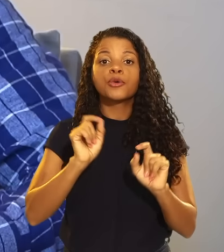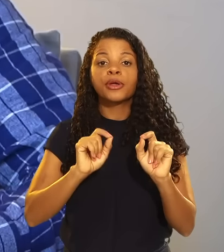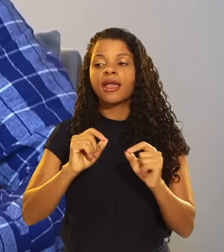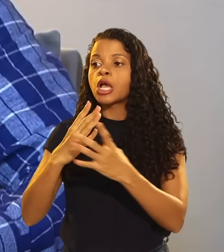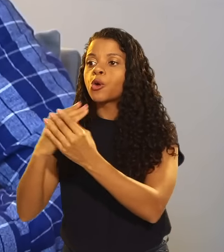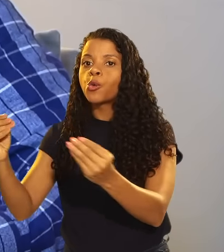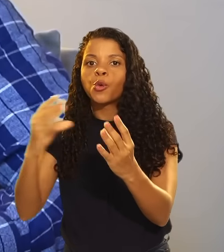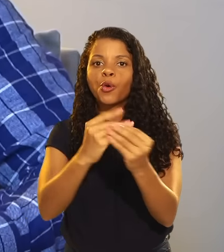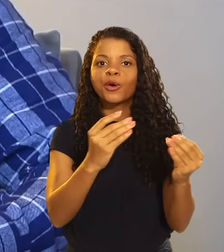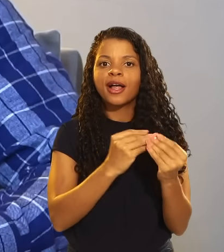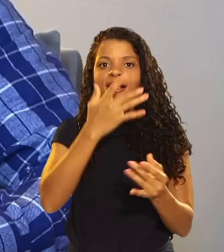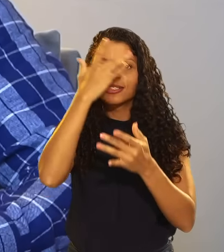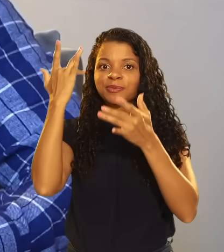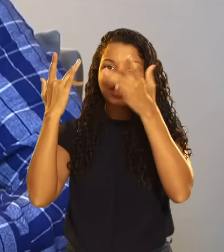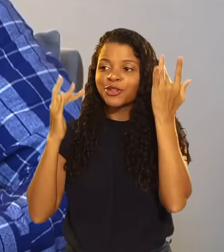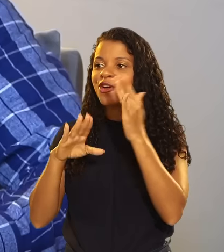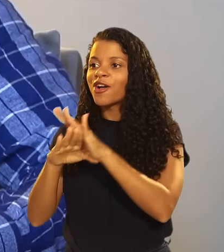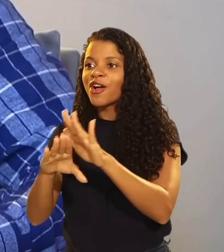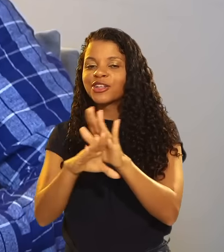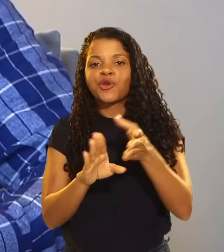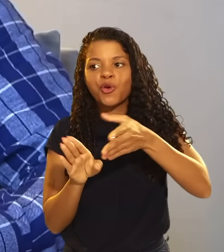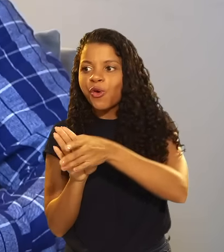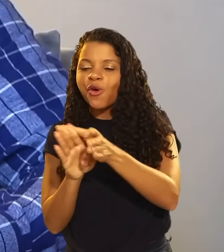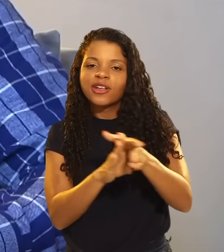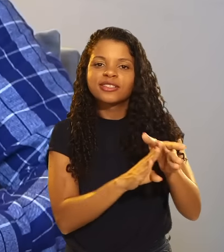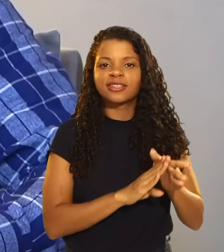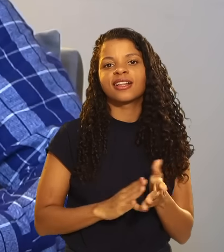aí de relação à alimentação,